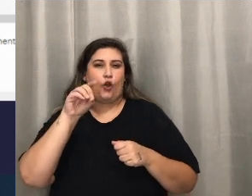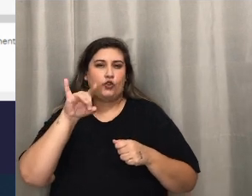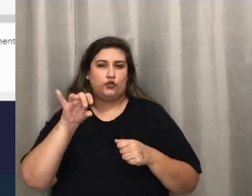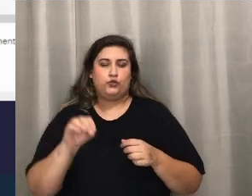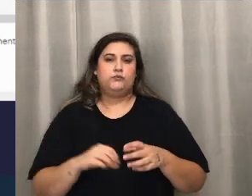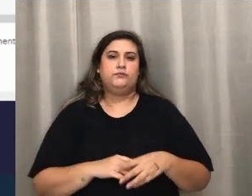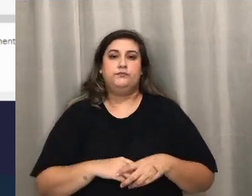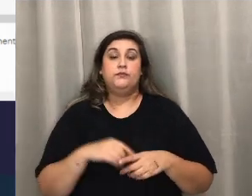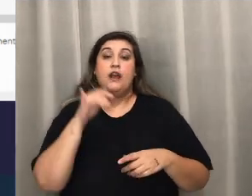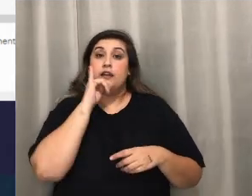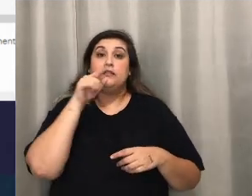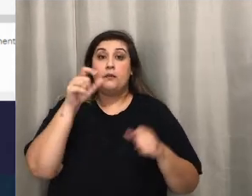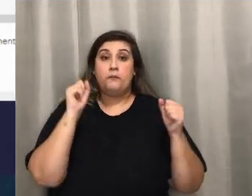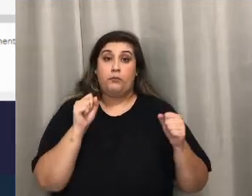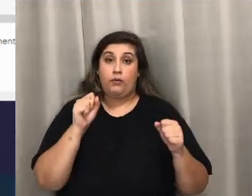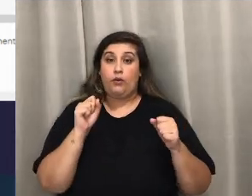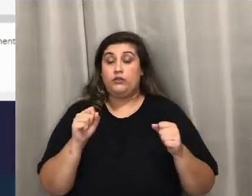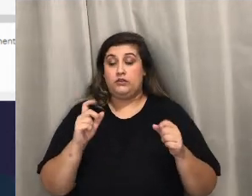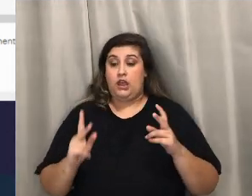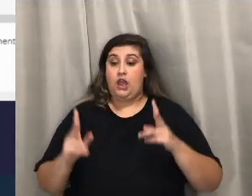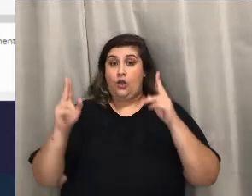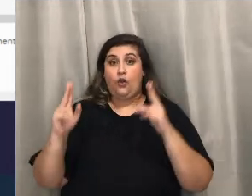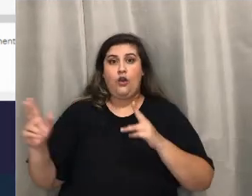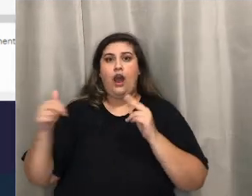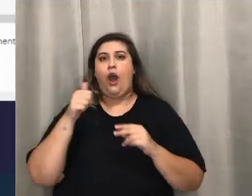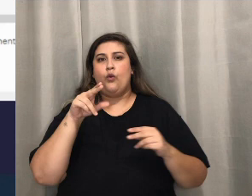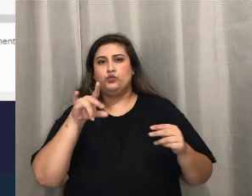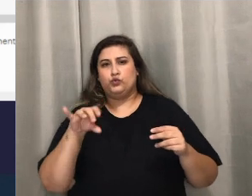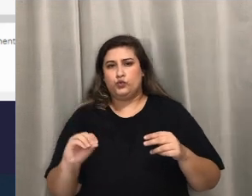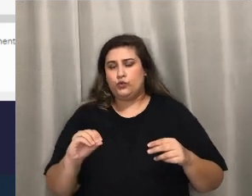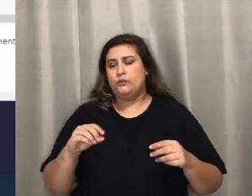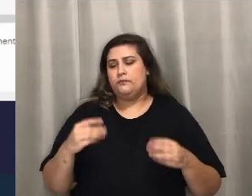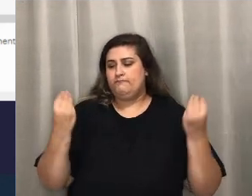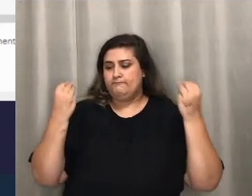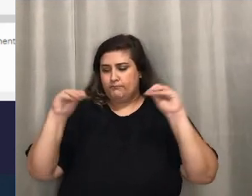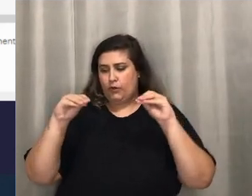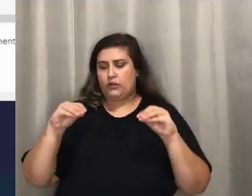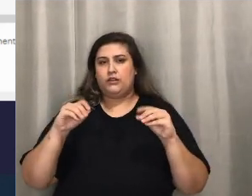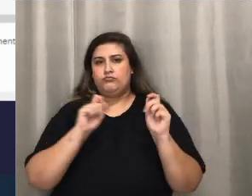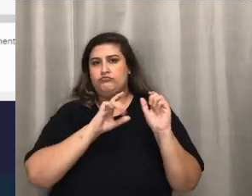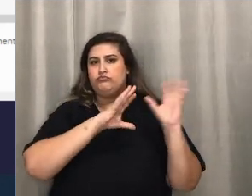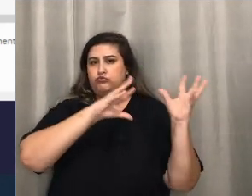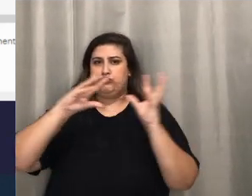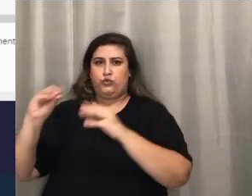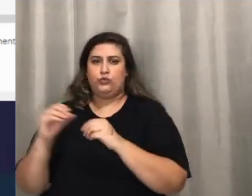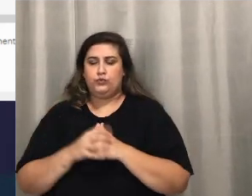Ainda você pode recortar o áudio depois de clicar em play.